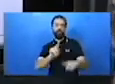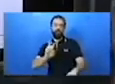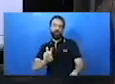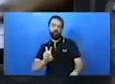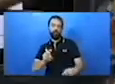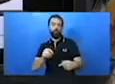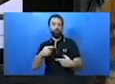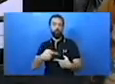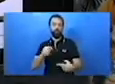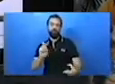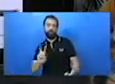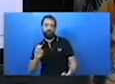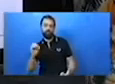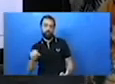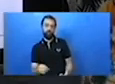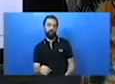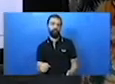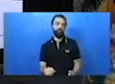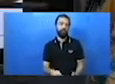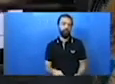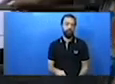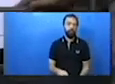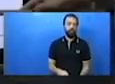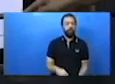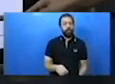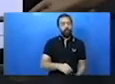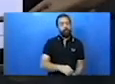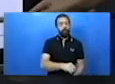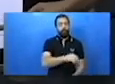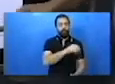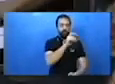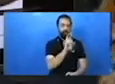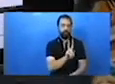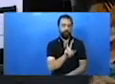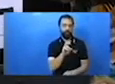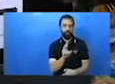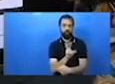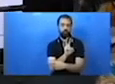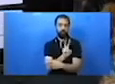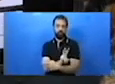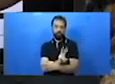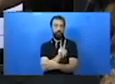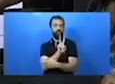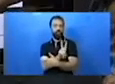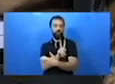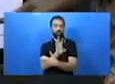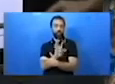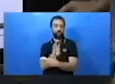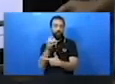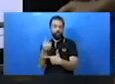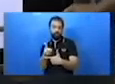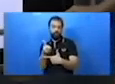20. Dividir os 24 palitos em 6, considerar 5